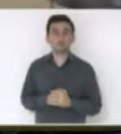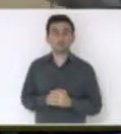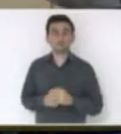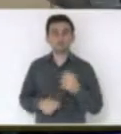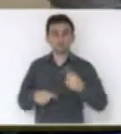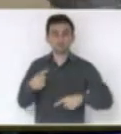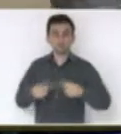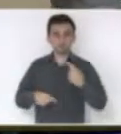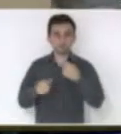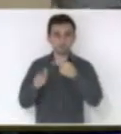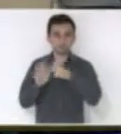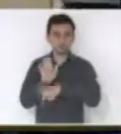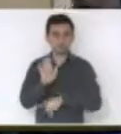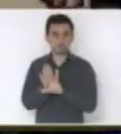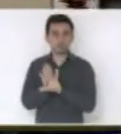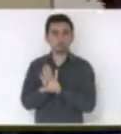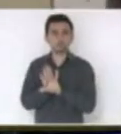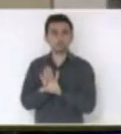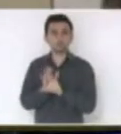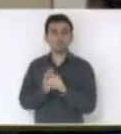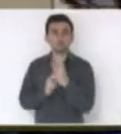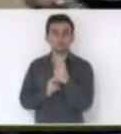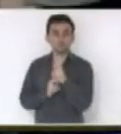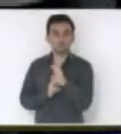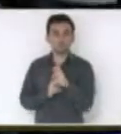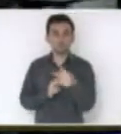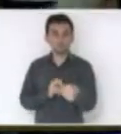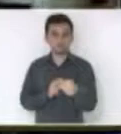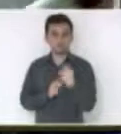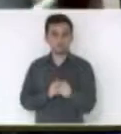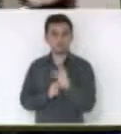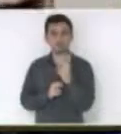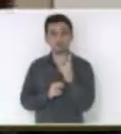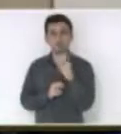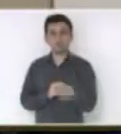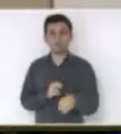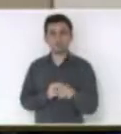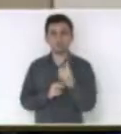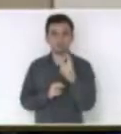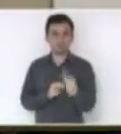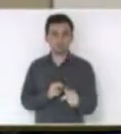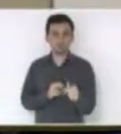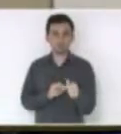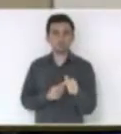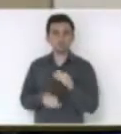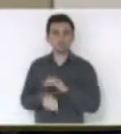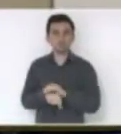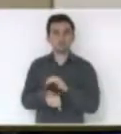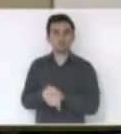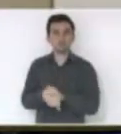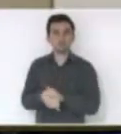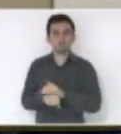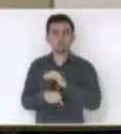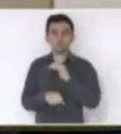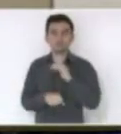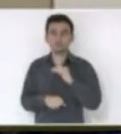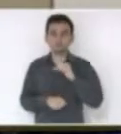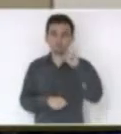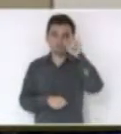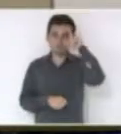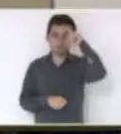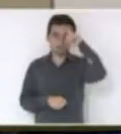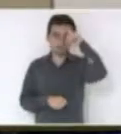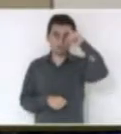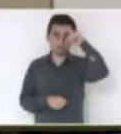Discussão e votação em turno único ao projeto de lei 257.2 de 2017, de autoria do deputado Marcos Vieira,